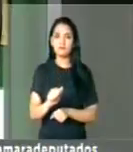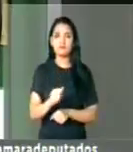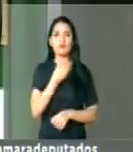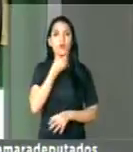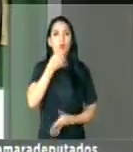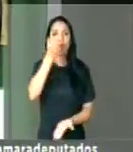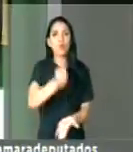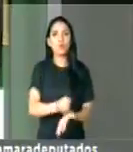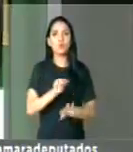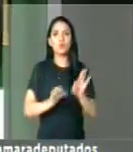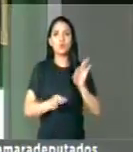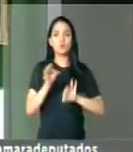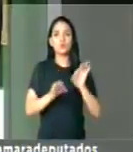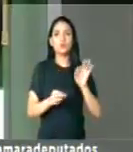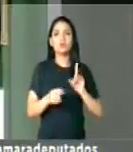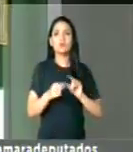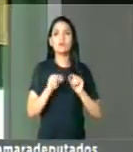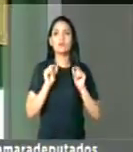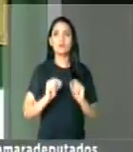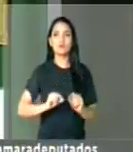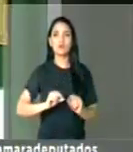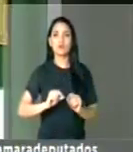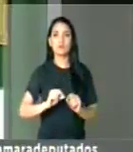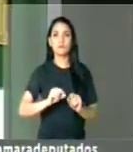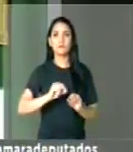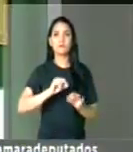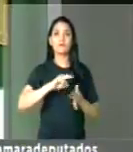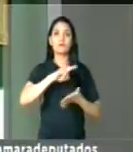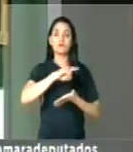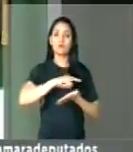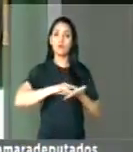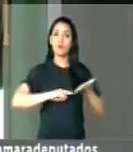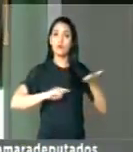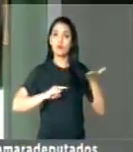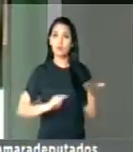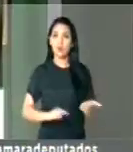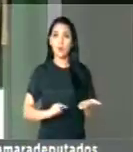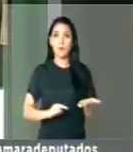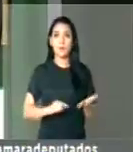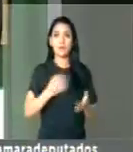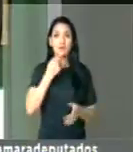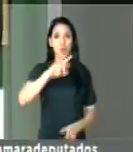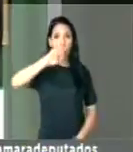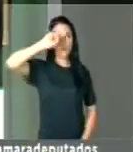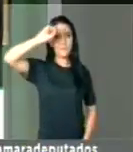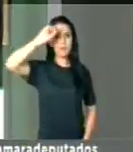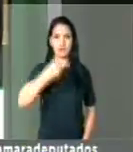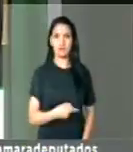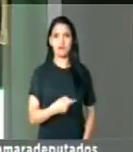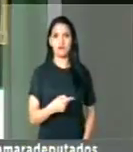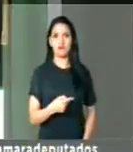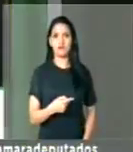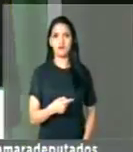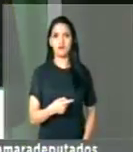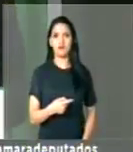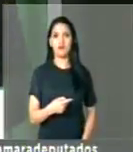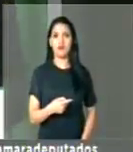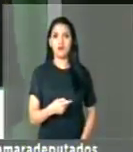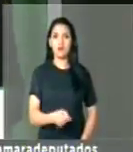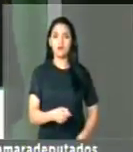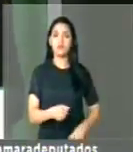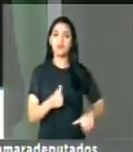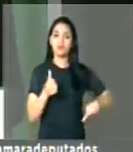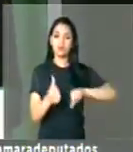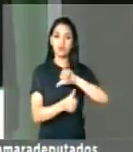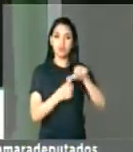Obrigou, conseguiu, concedeu essa liminar, obrigando uma remoção dele a qualquer custo, do hospital da